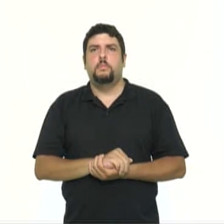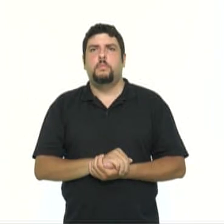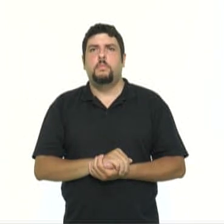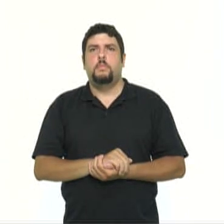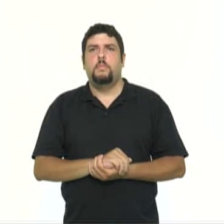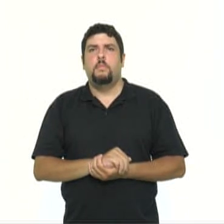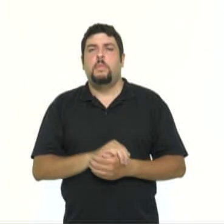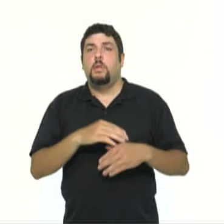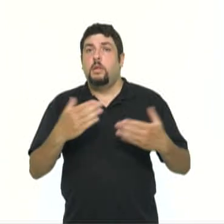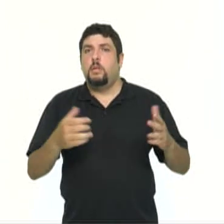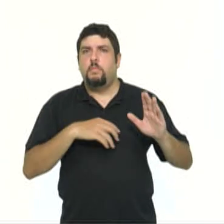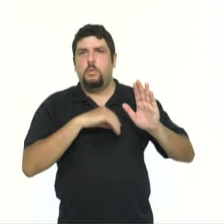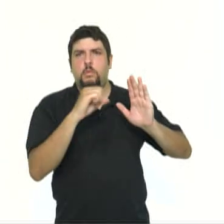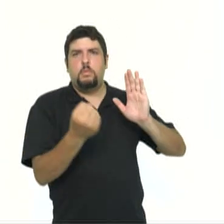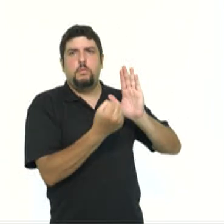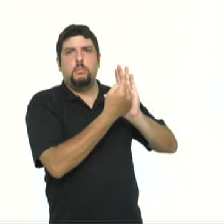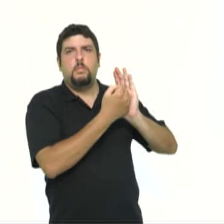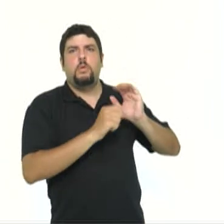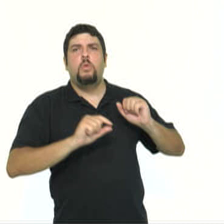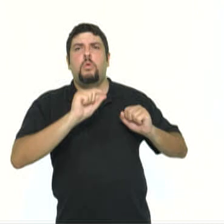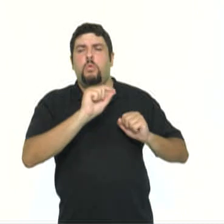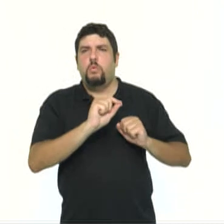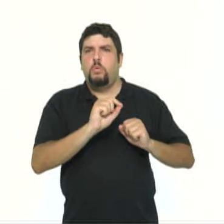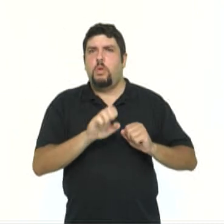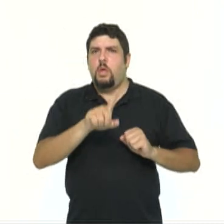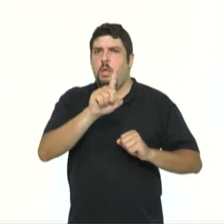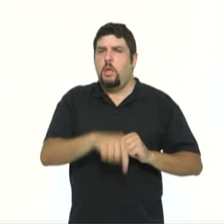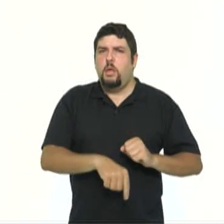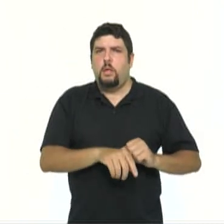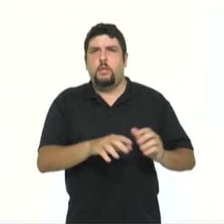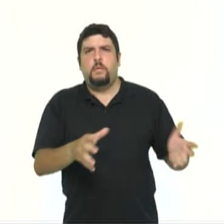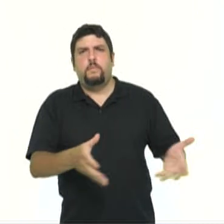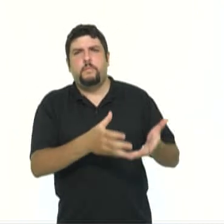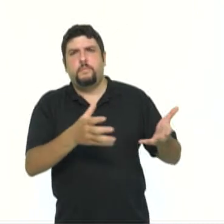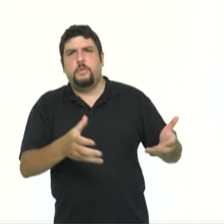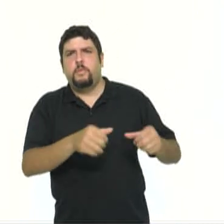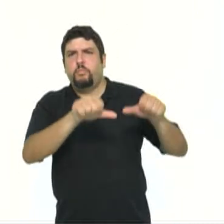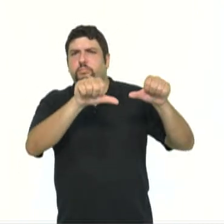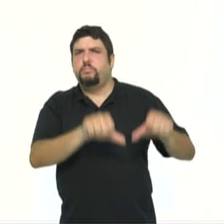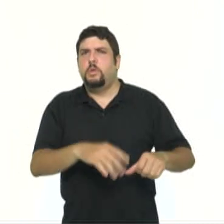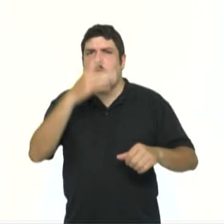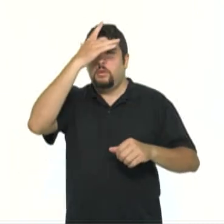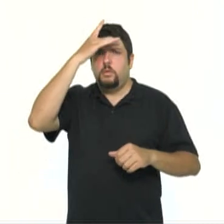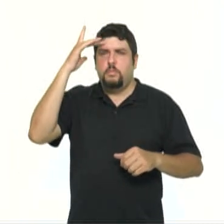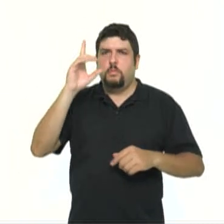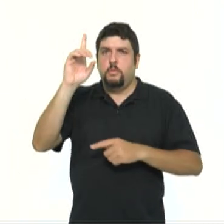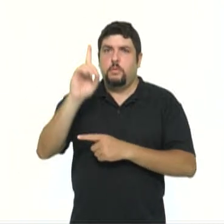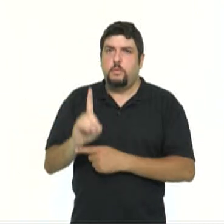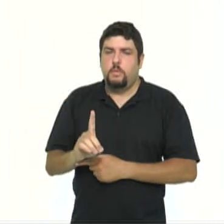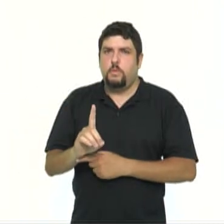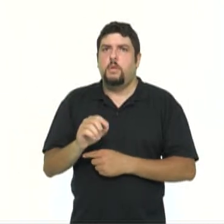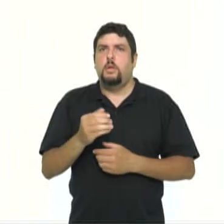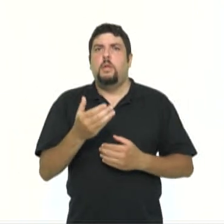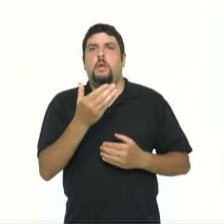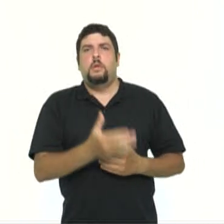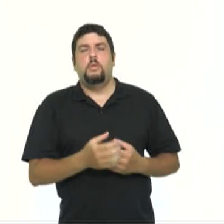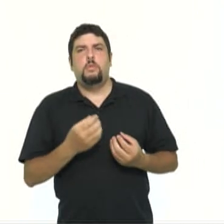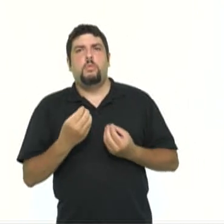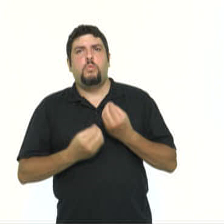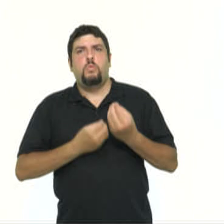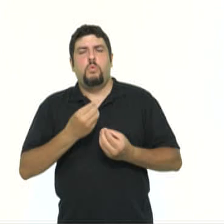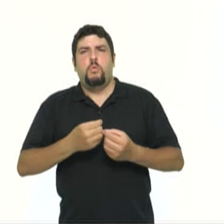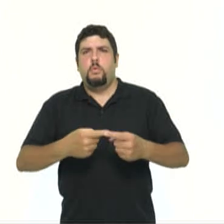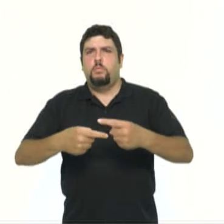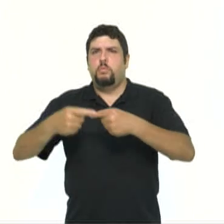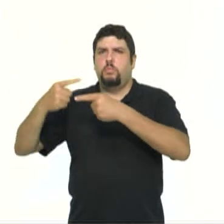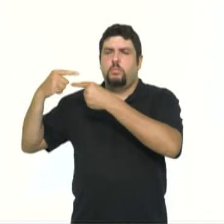está associado a uma possível invalidez da pessoa com deficiência e é procrastinado, infelizmente, desde o período